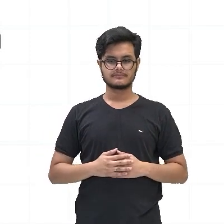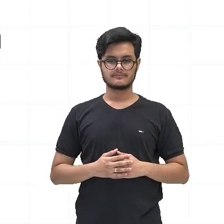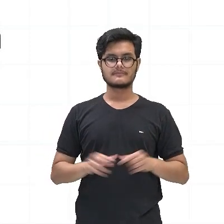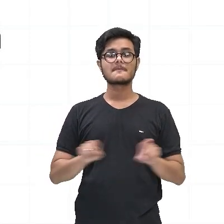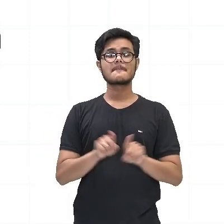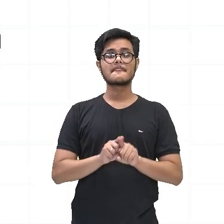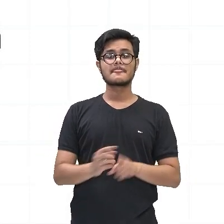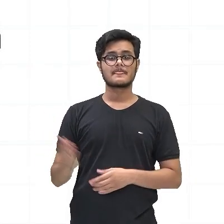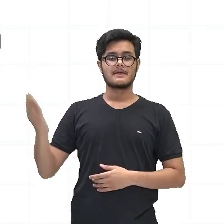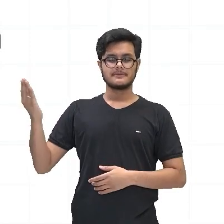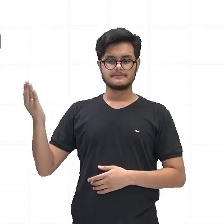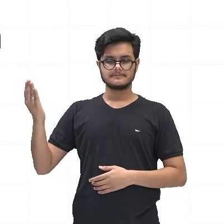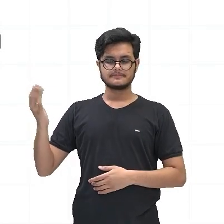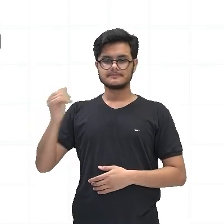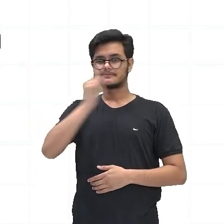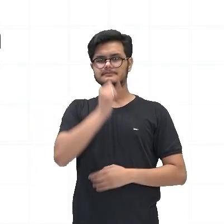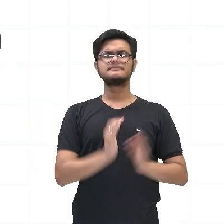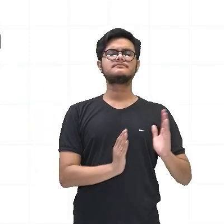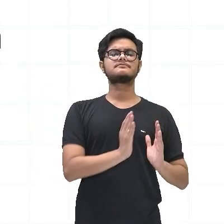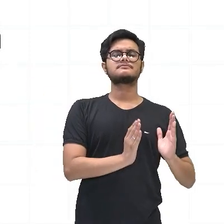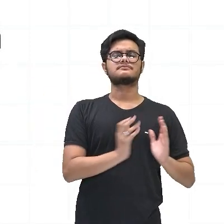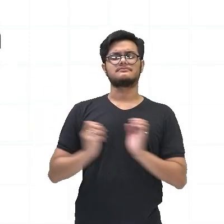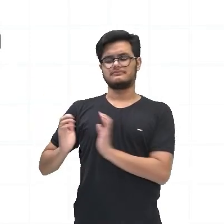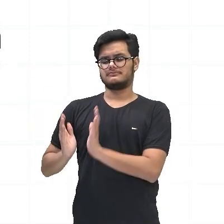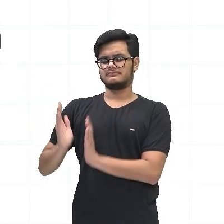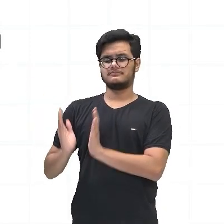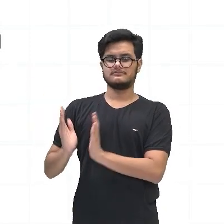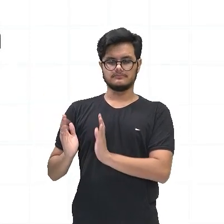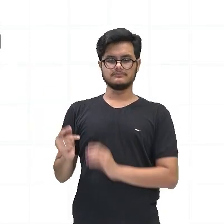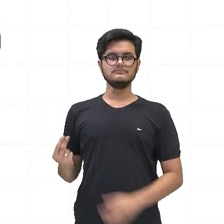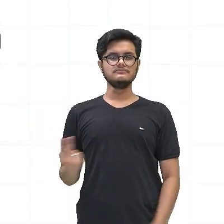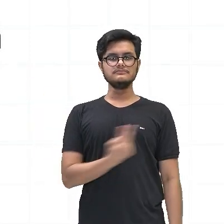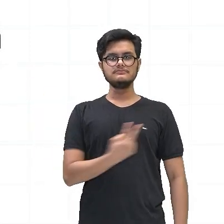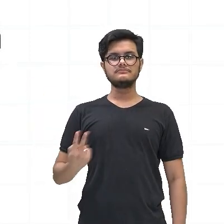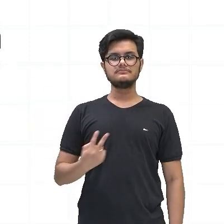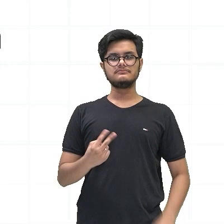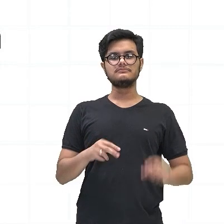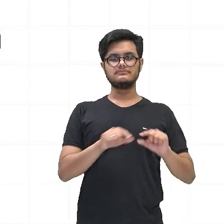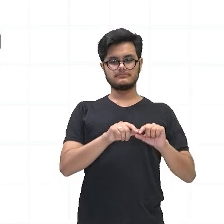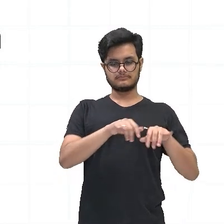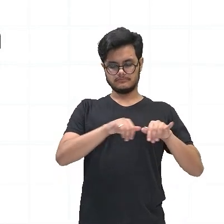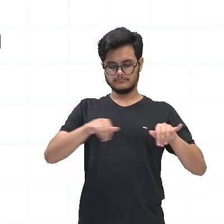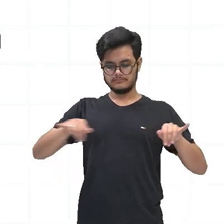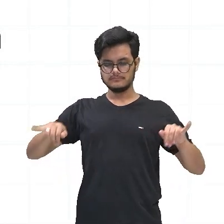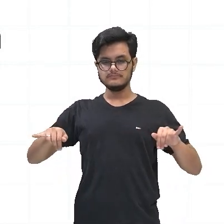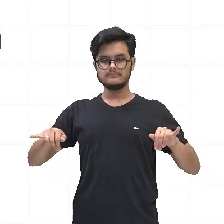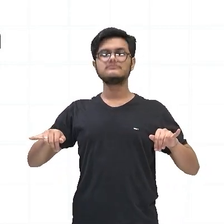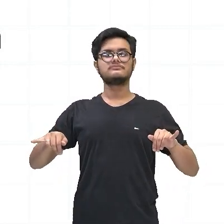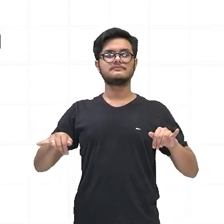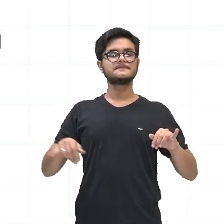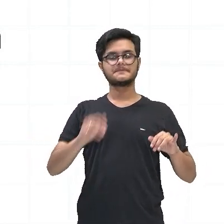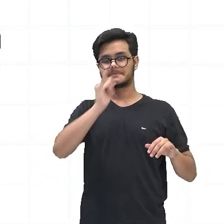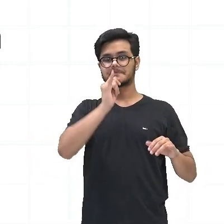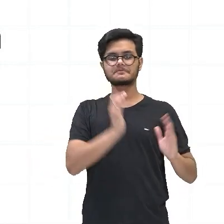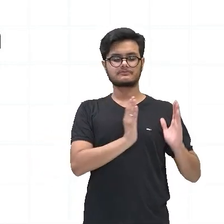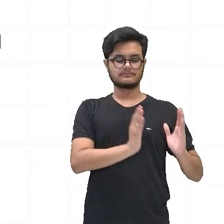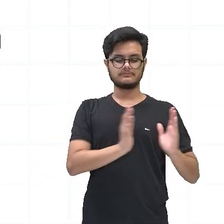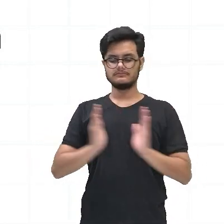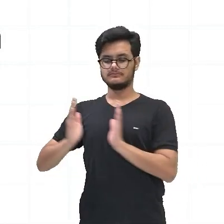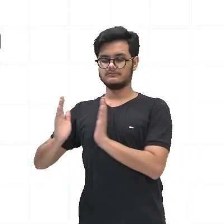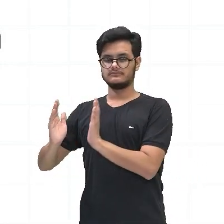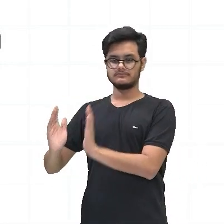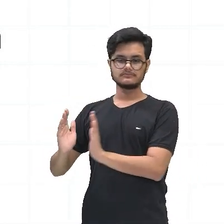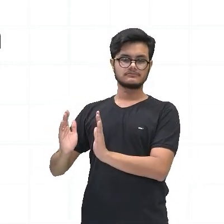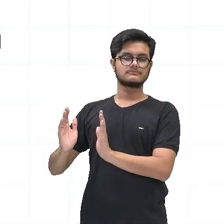circuito elétrico em paralelo. Existe uma associação onde a corrente elétrica se divide ao longo do circuito. Isso acontece para que